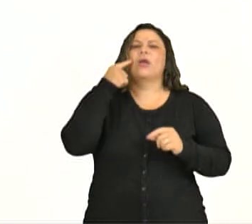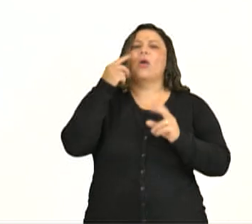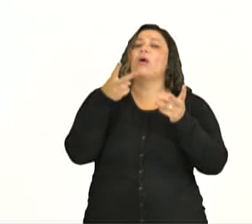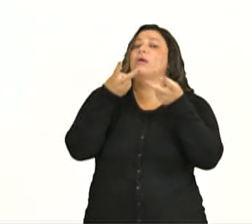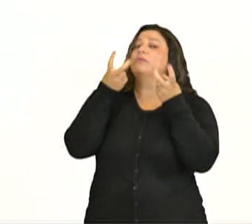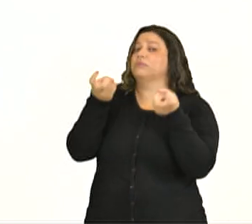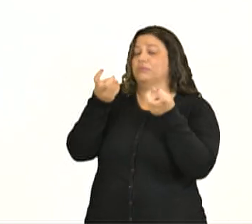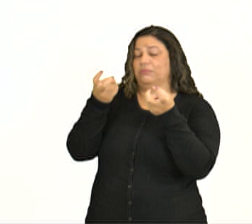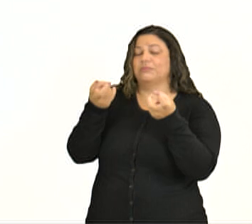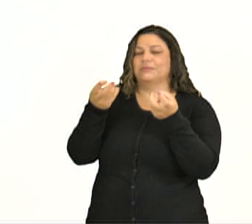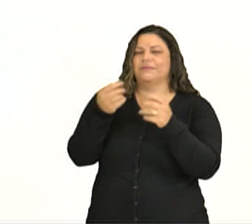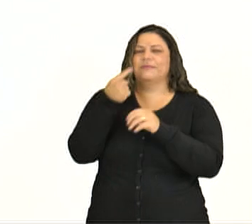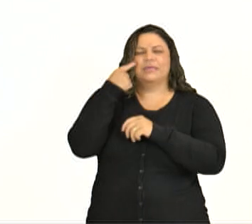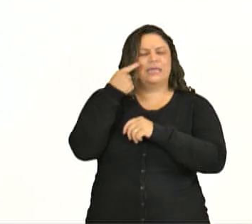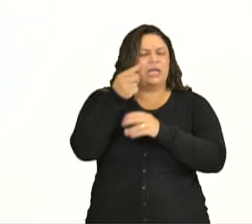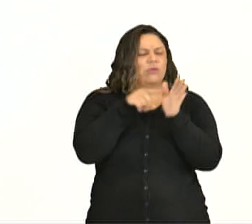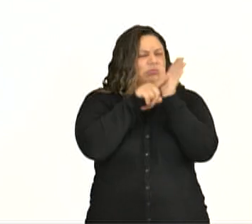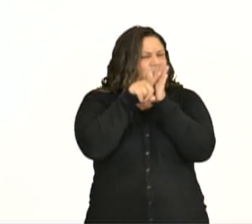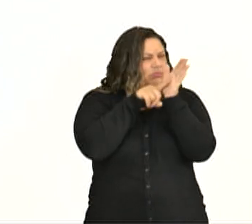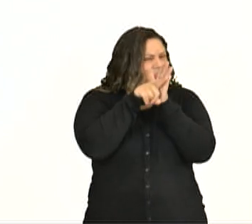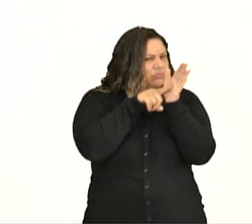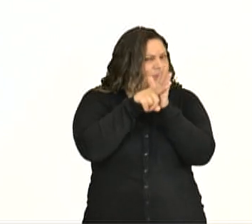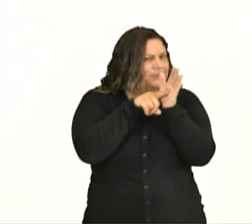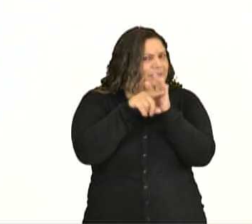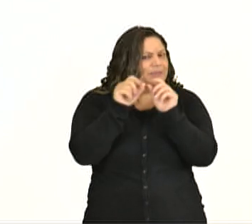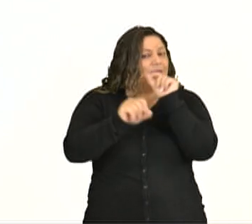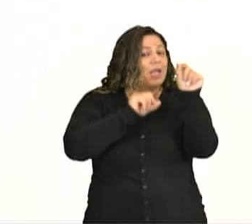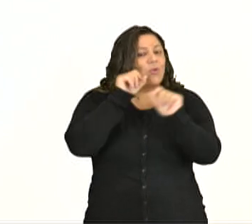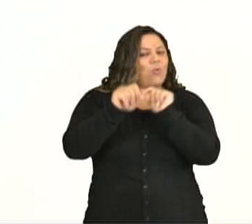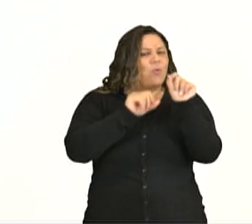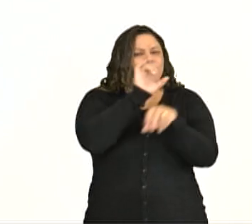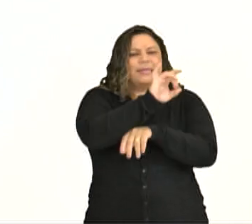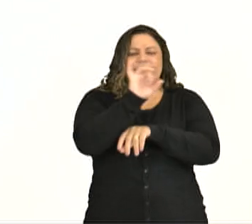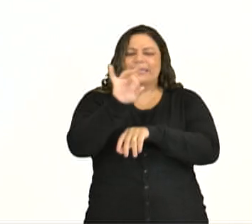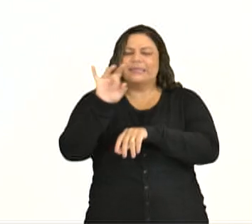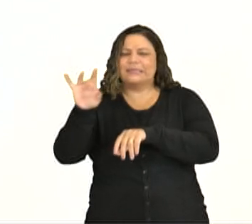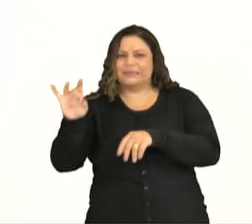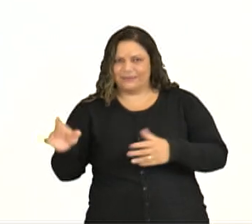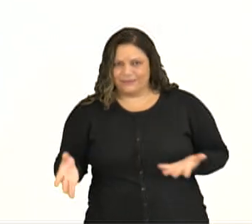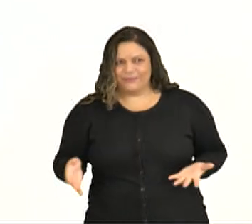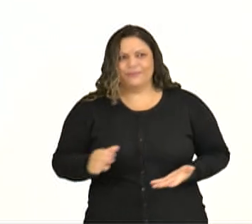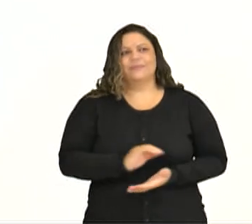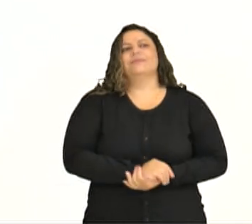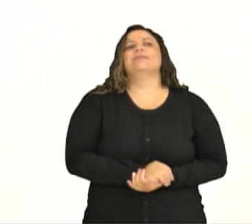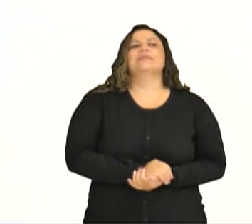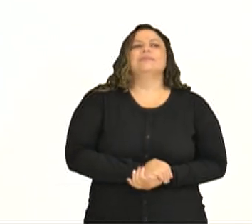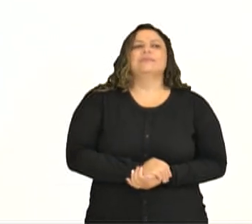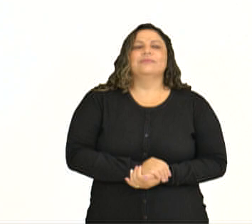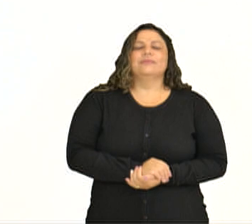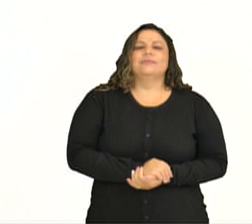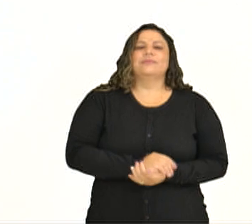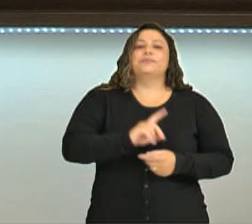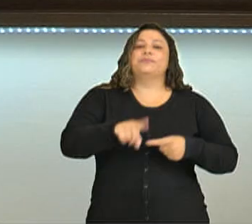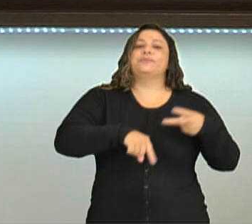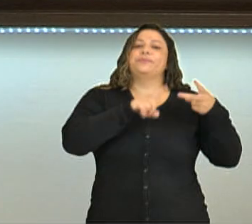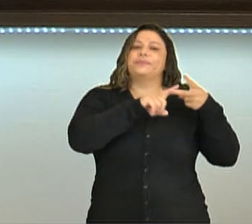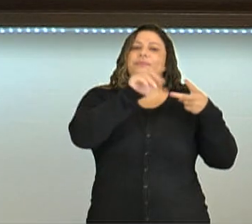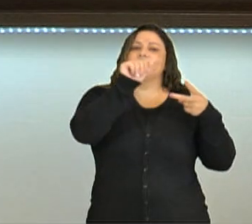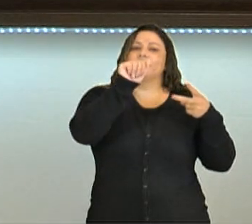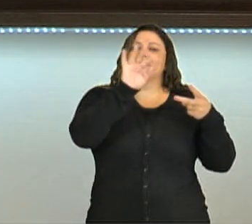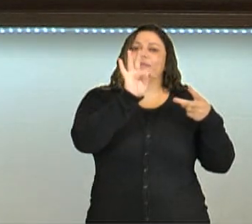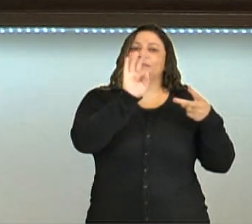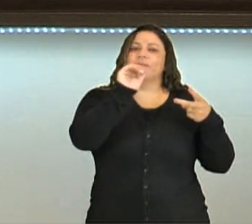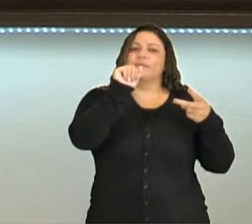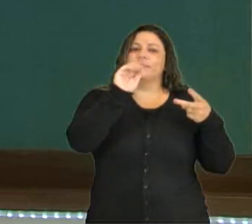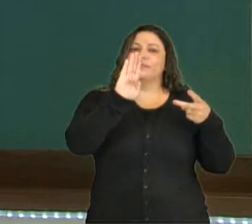Fica aí como tarefa para vocês pesquisarem, para saber como é que é cada um deles, tá? O atabaque